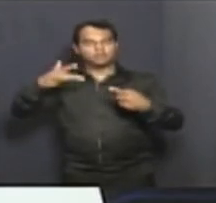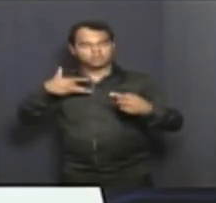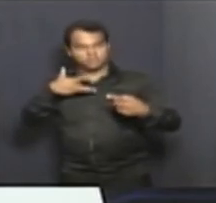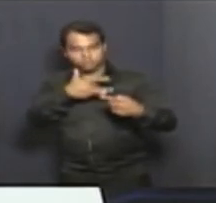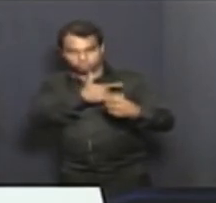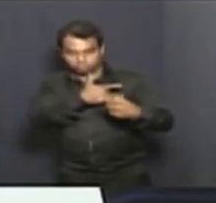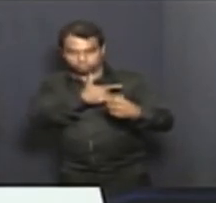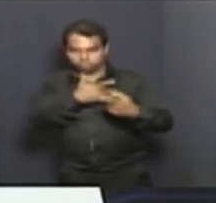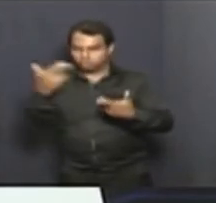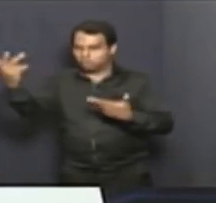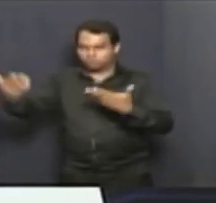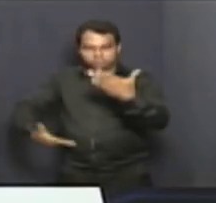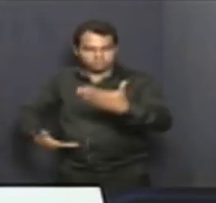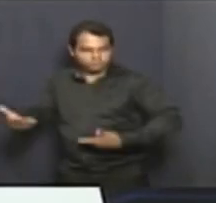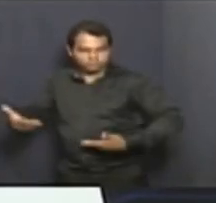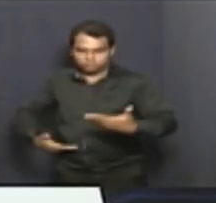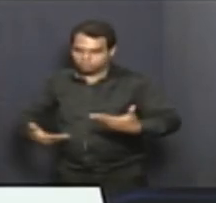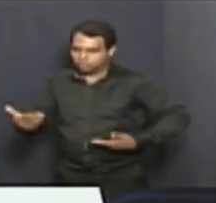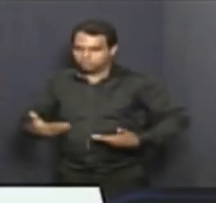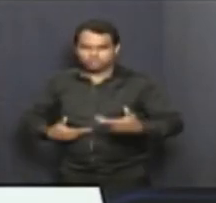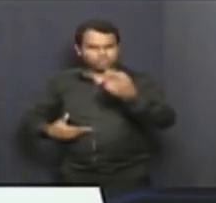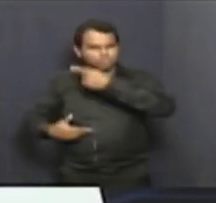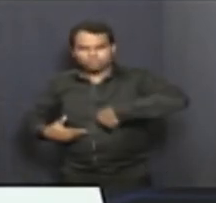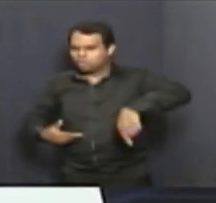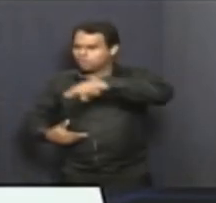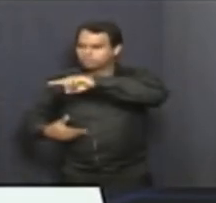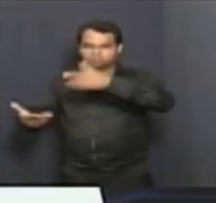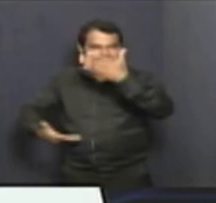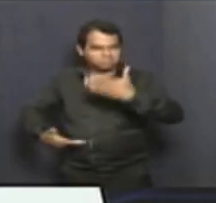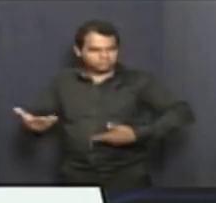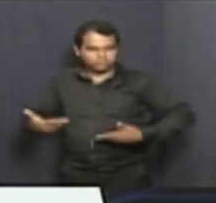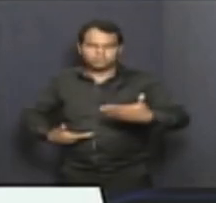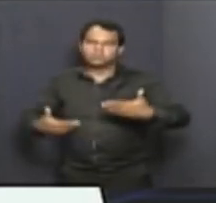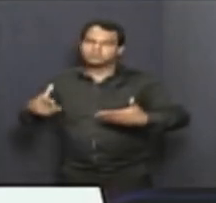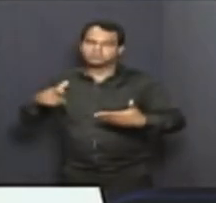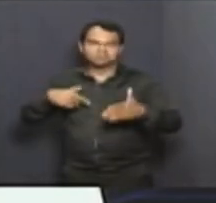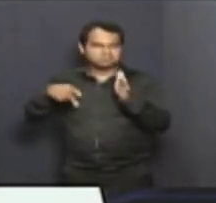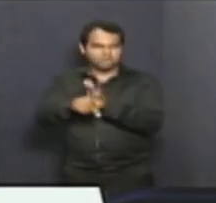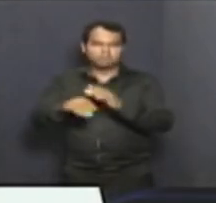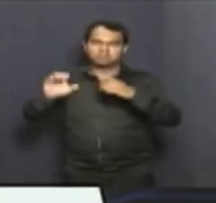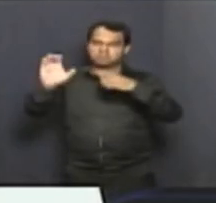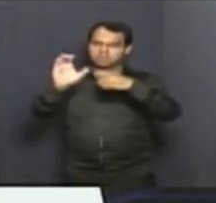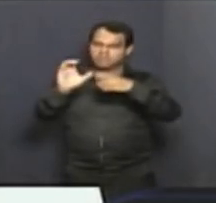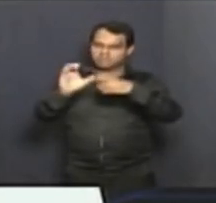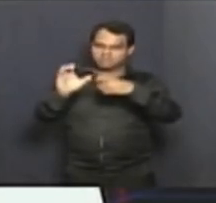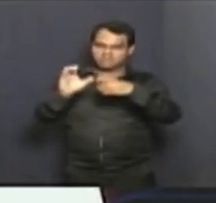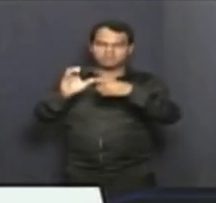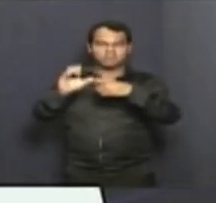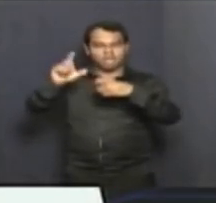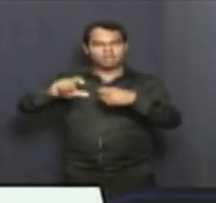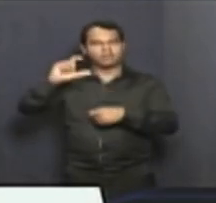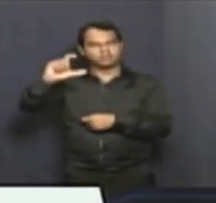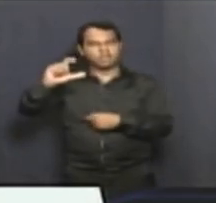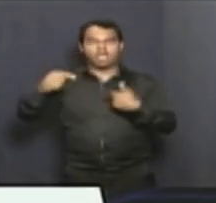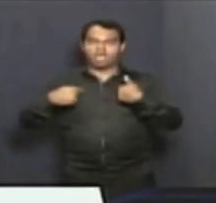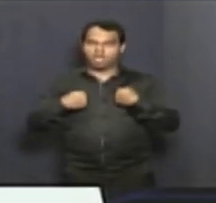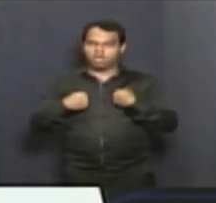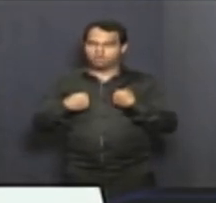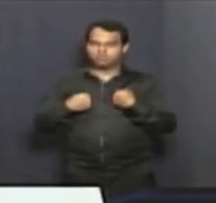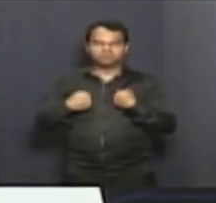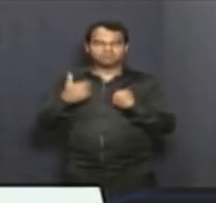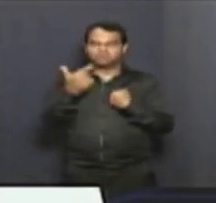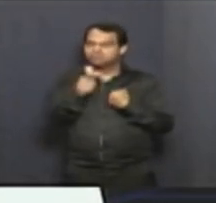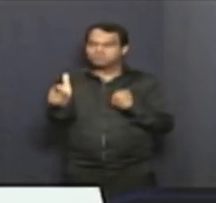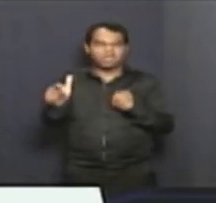têm os servidores que hoje todos os nossos servidores são é da kcm são associados à kcna eu por exemplo não